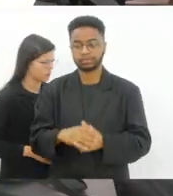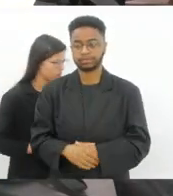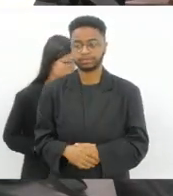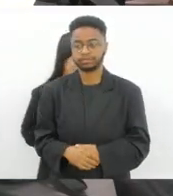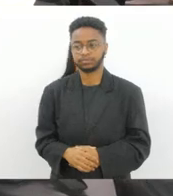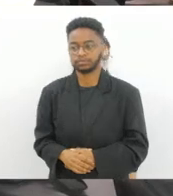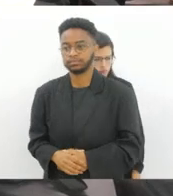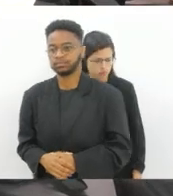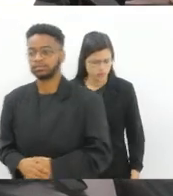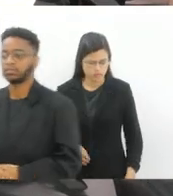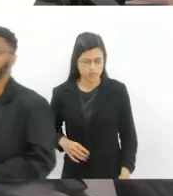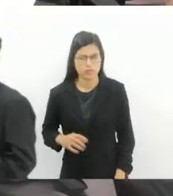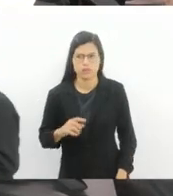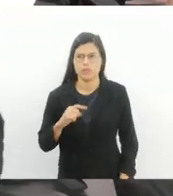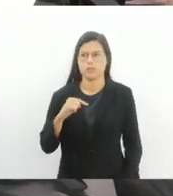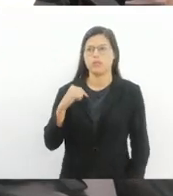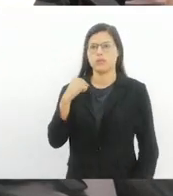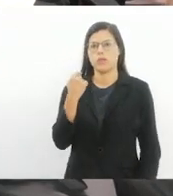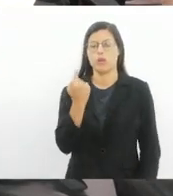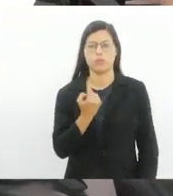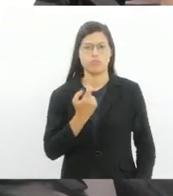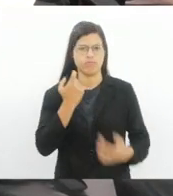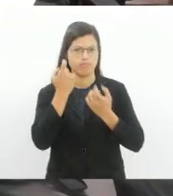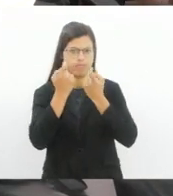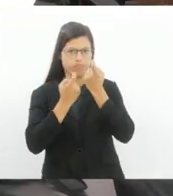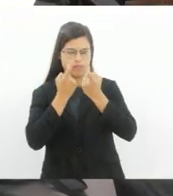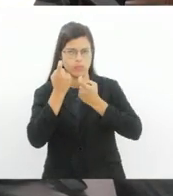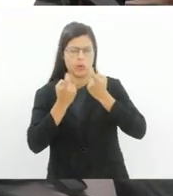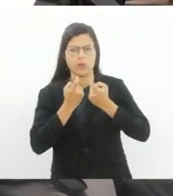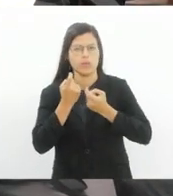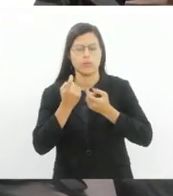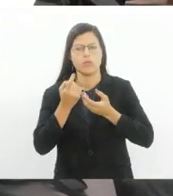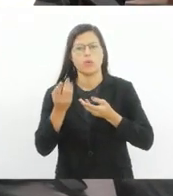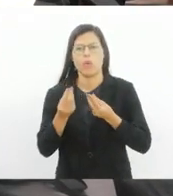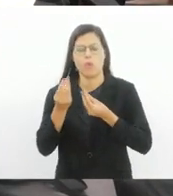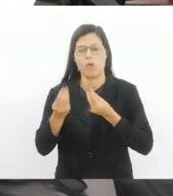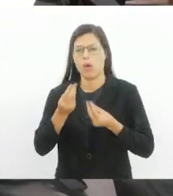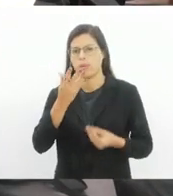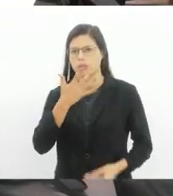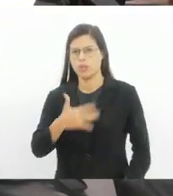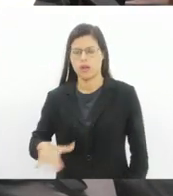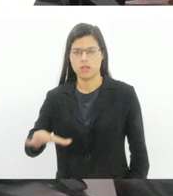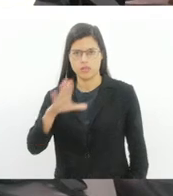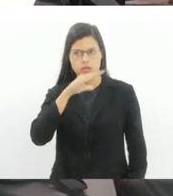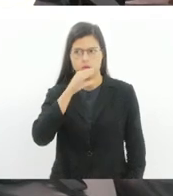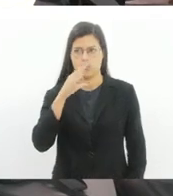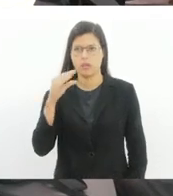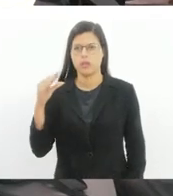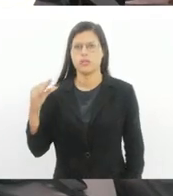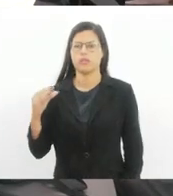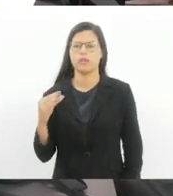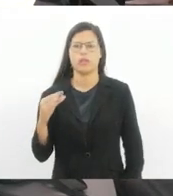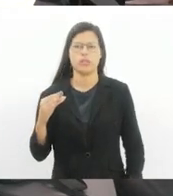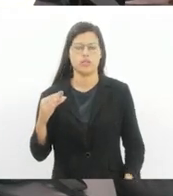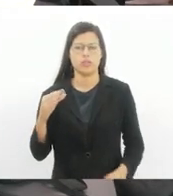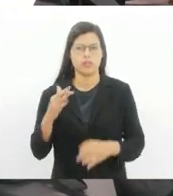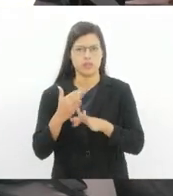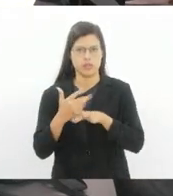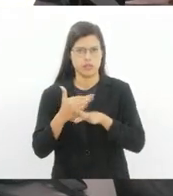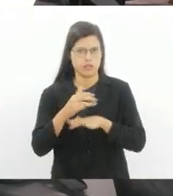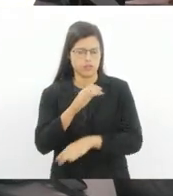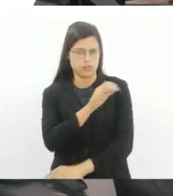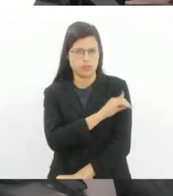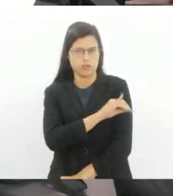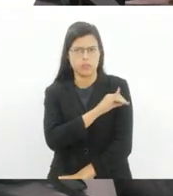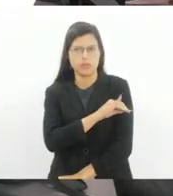e nos preocupamos assim com a situação das nossas crianças e adolescentes no âmbito também da cidade do Rio de Janeiro. Então, muito